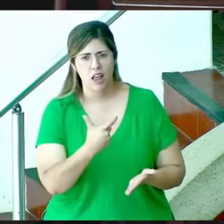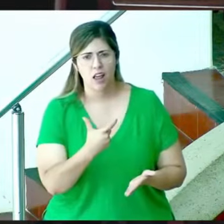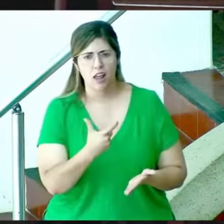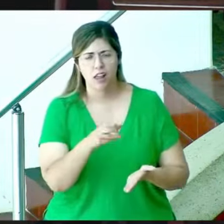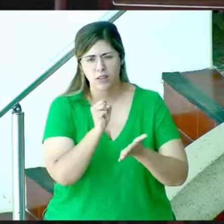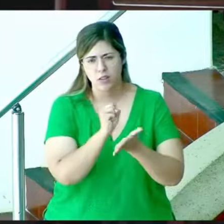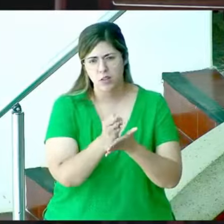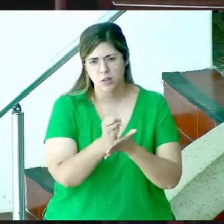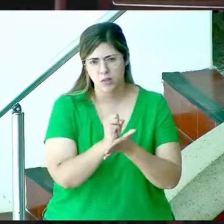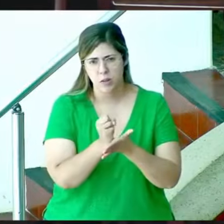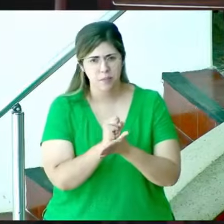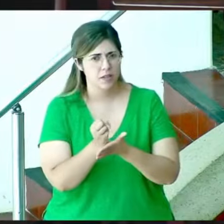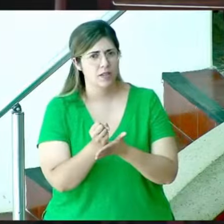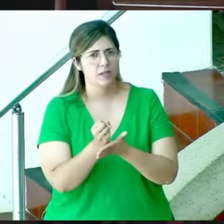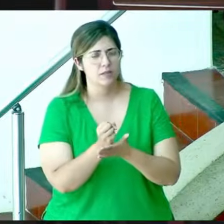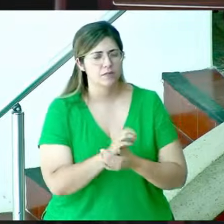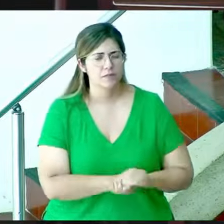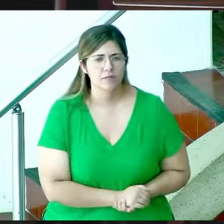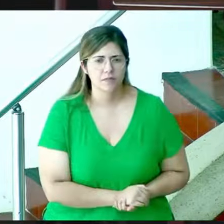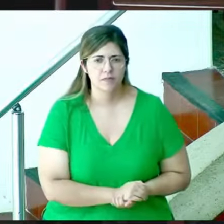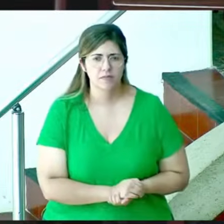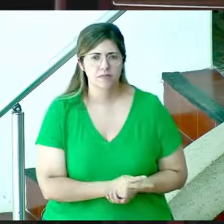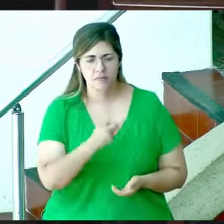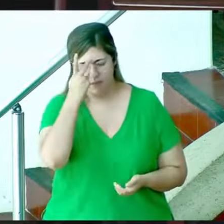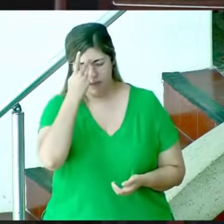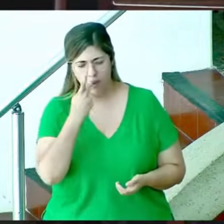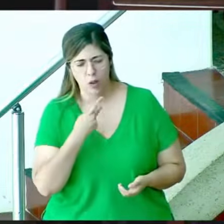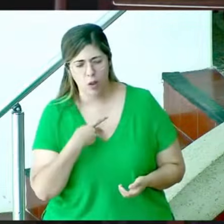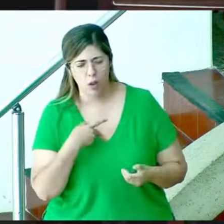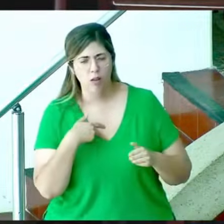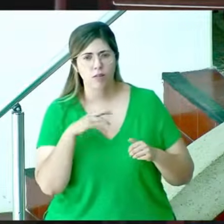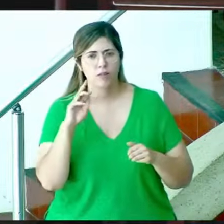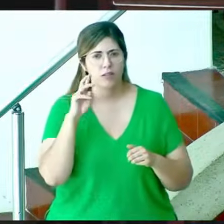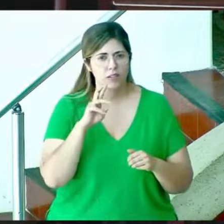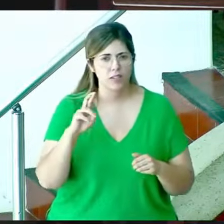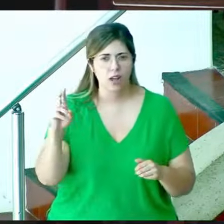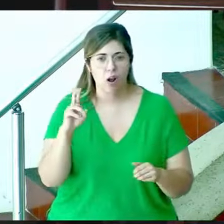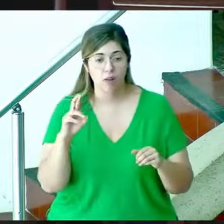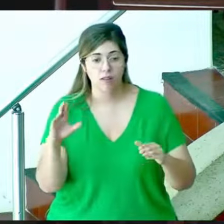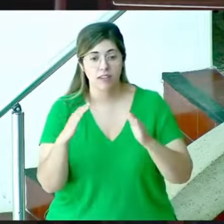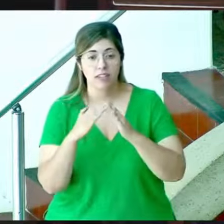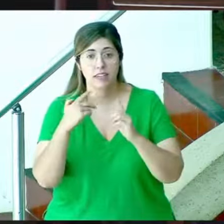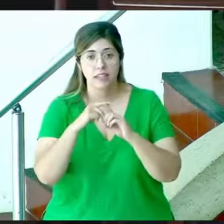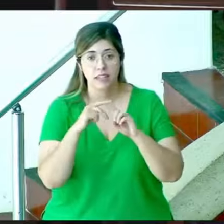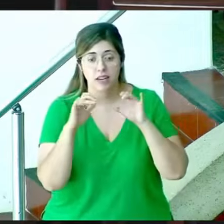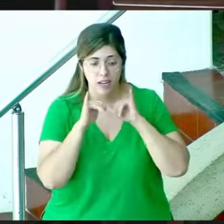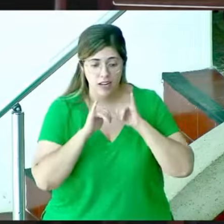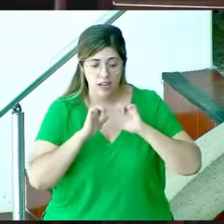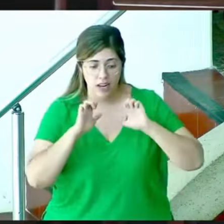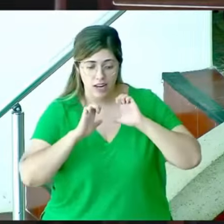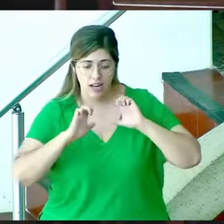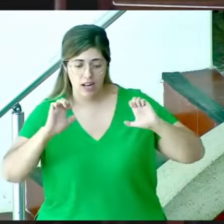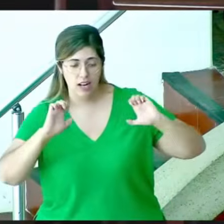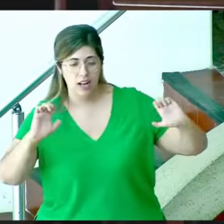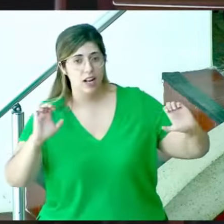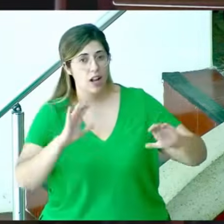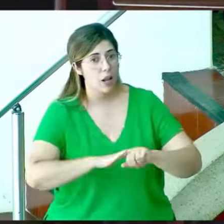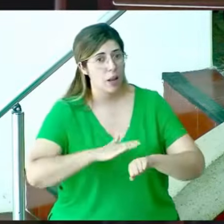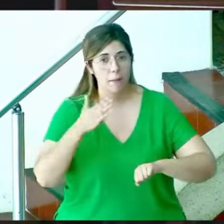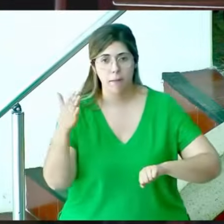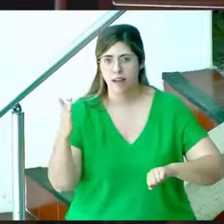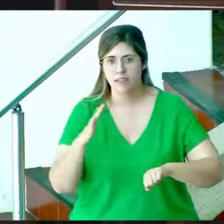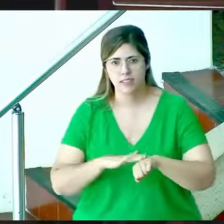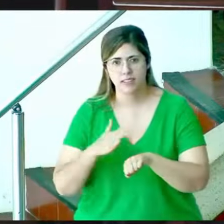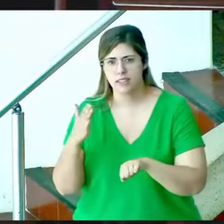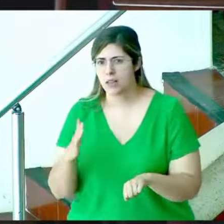bem o caminho na terra. É graças à sobriedade que igrejas são mantidas evangelísticas, porque elas devem isso à glória de Deus, pregarem